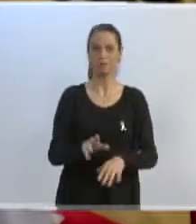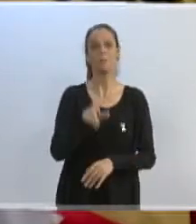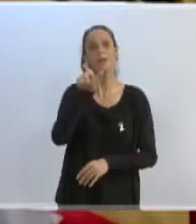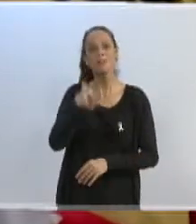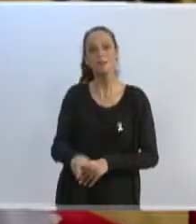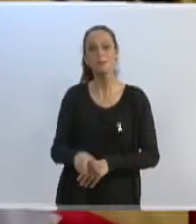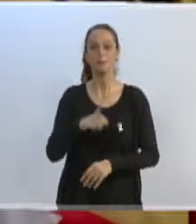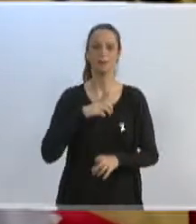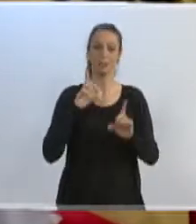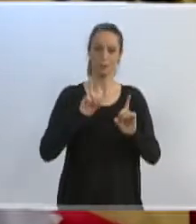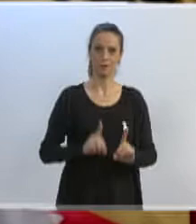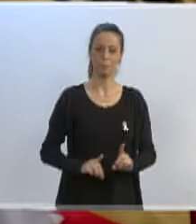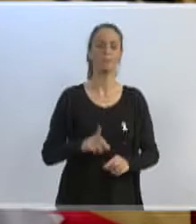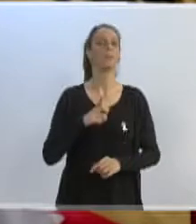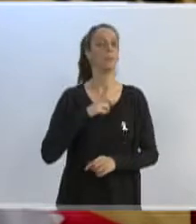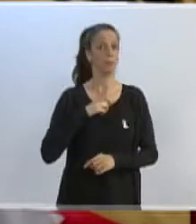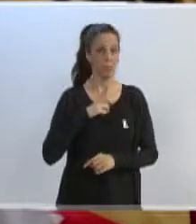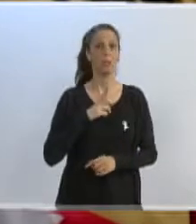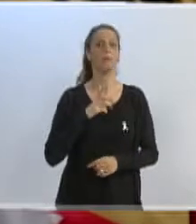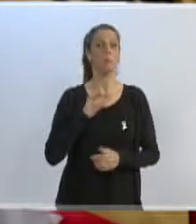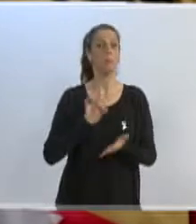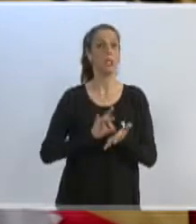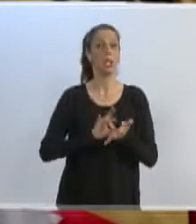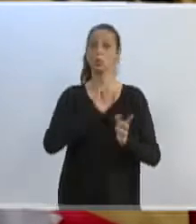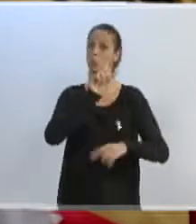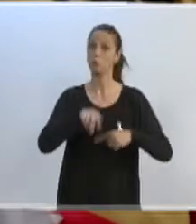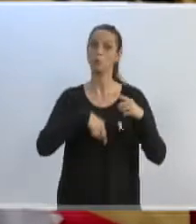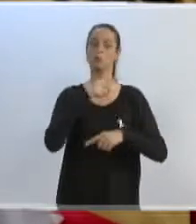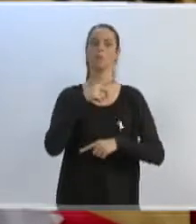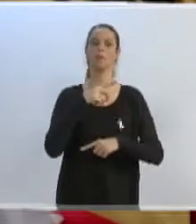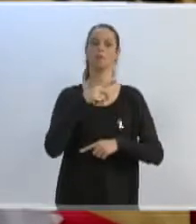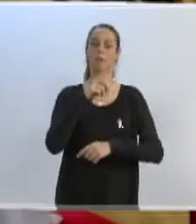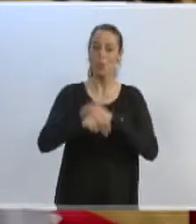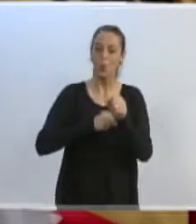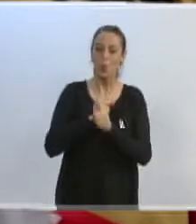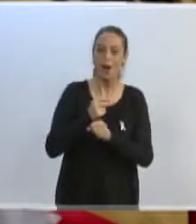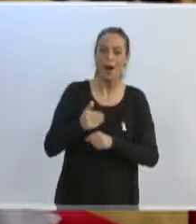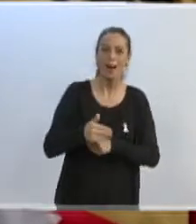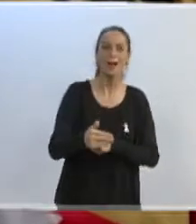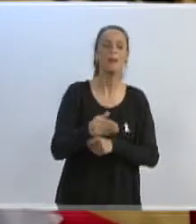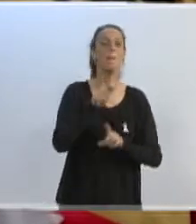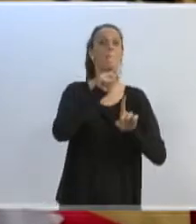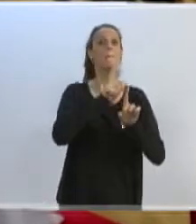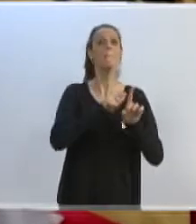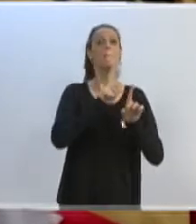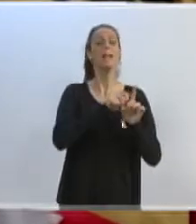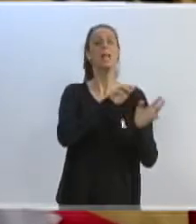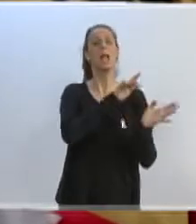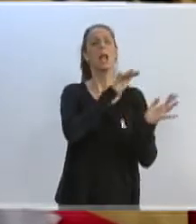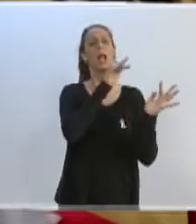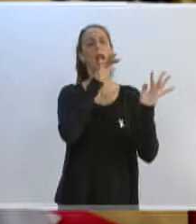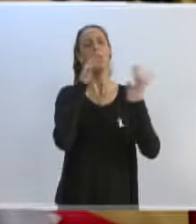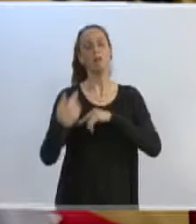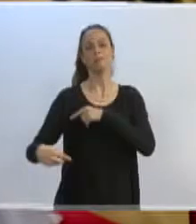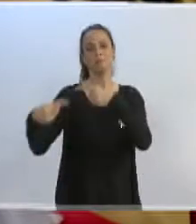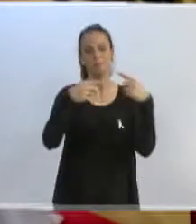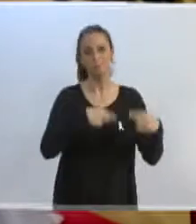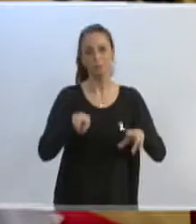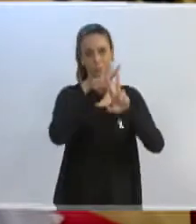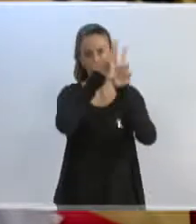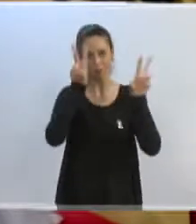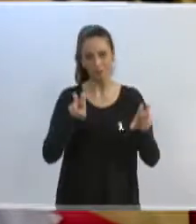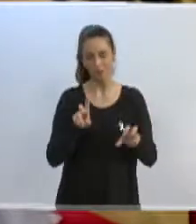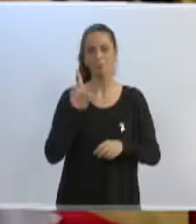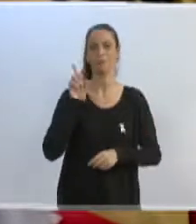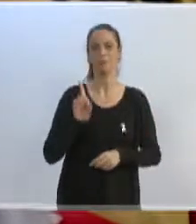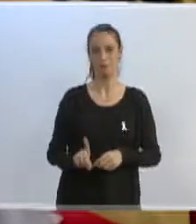que teve bastante sucesso. Por esse ano, a gente teve um mês inteiro para discutir as questões da pessoa com deficiência.